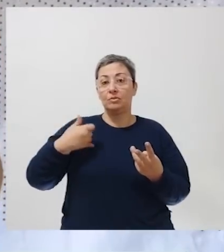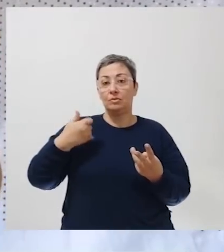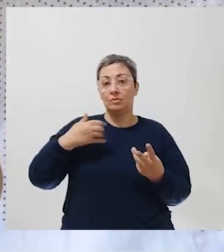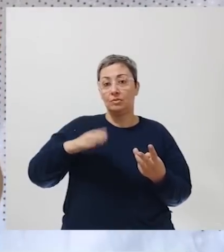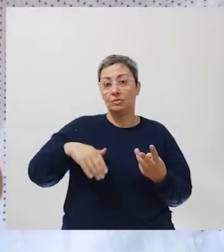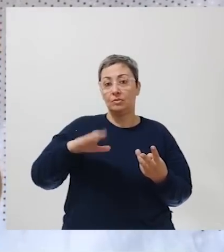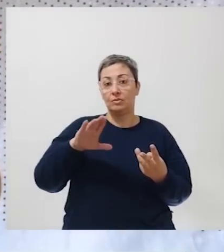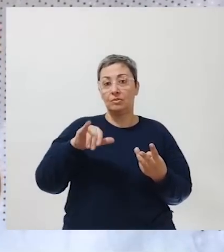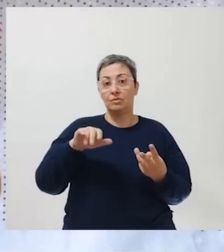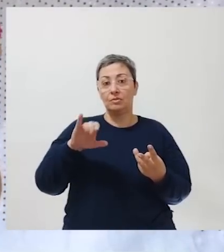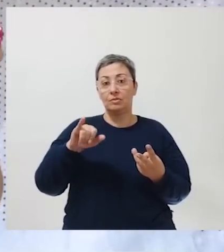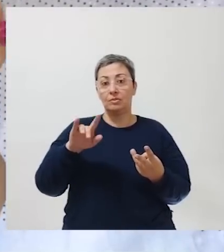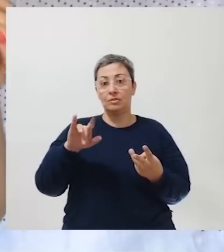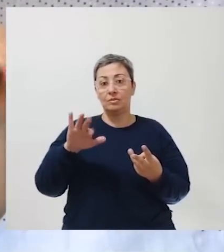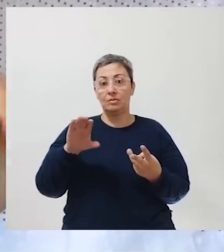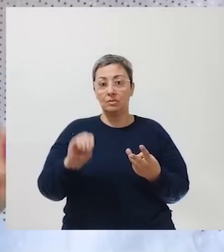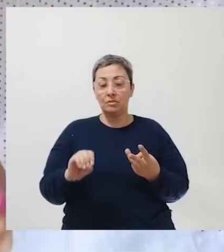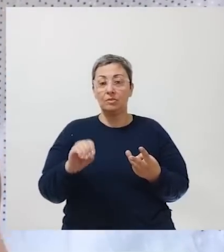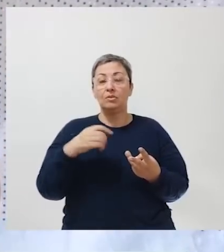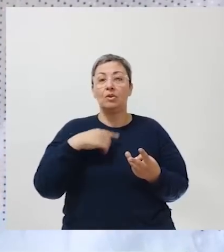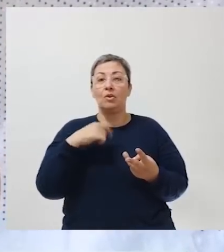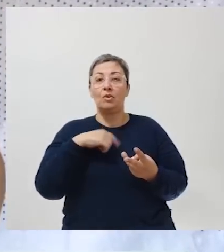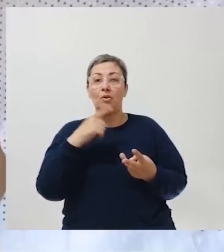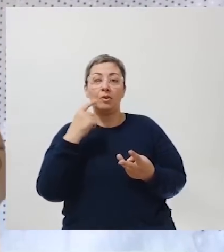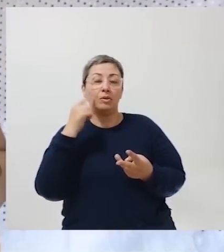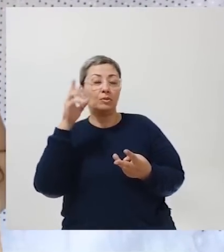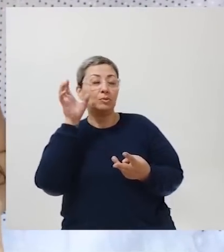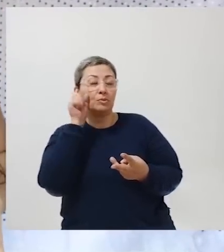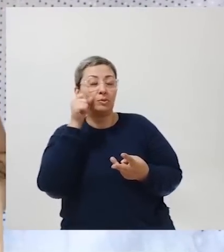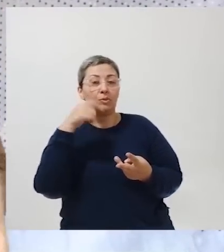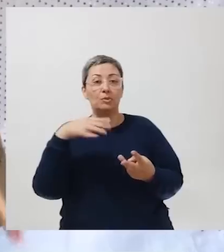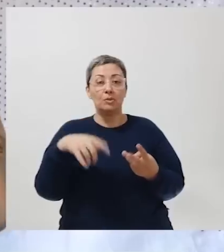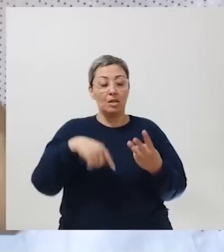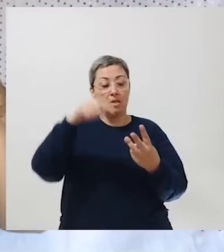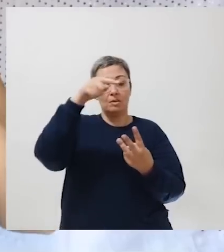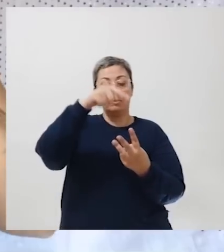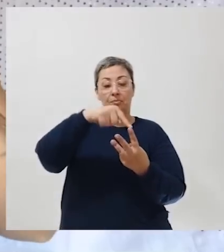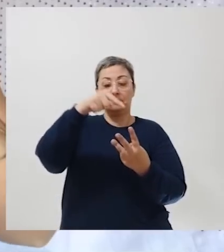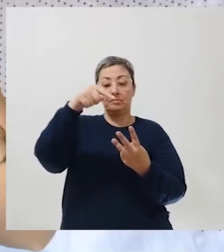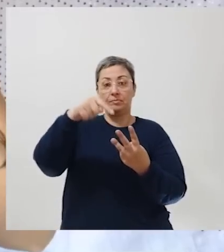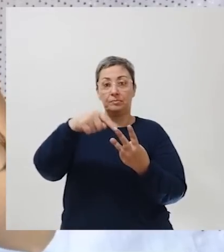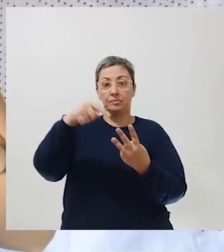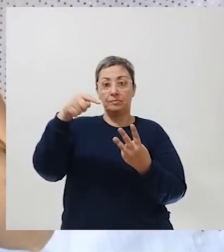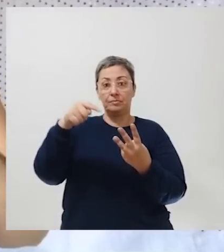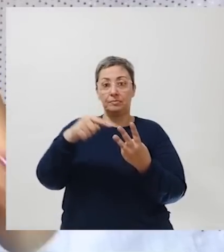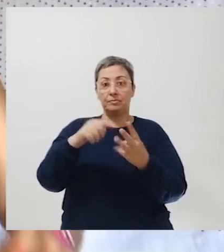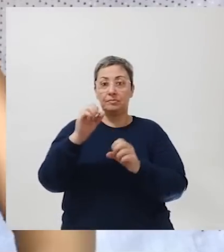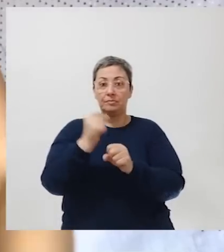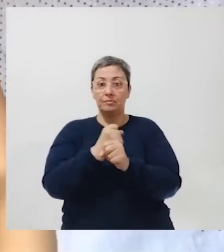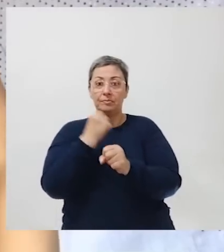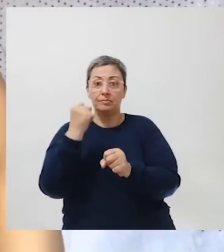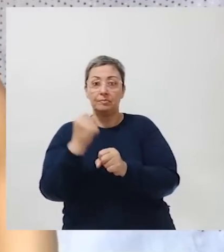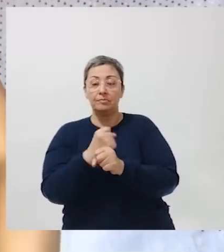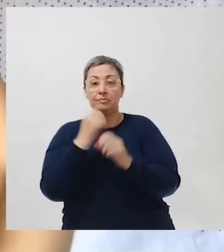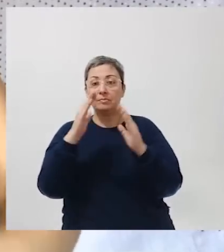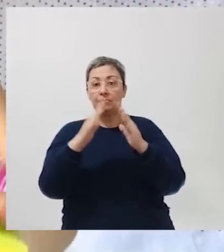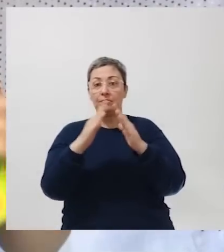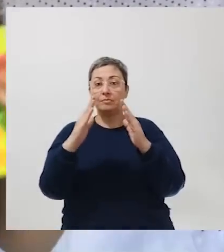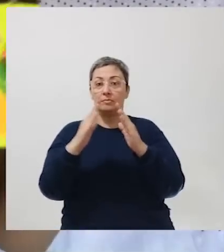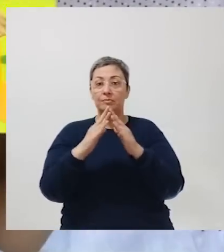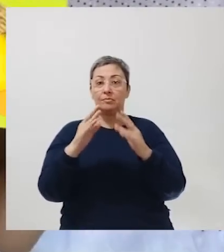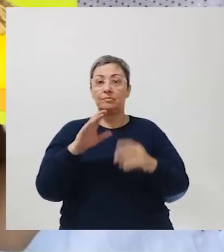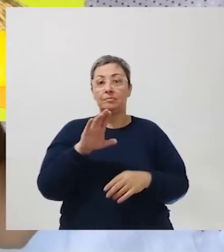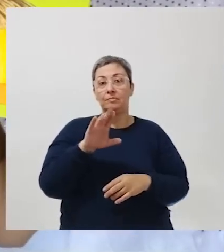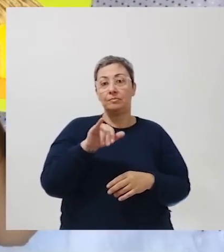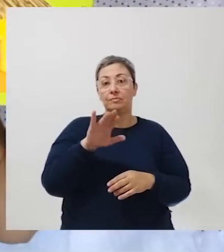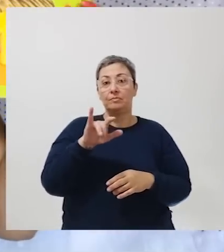o roncador. Cada um fez a sua casa, Cícero só